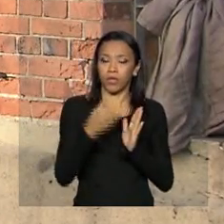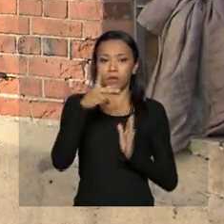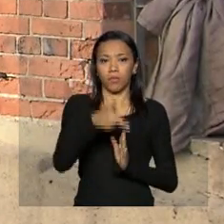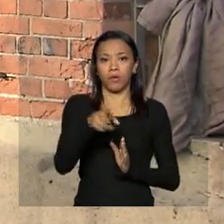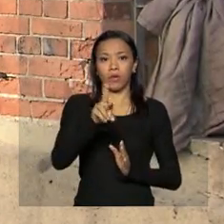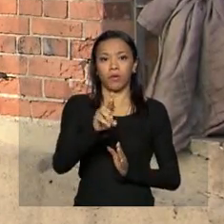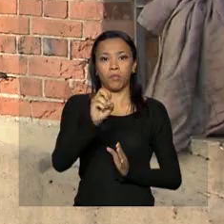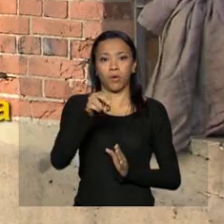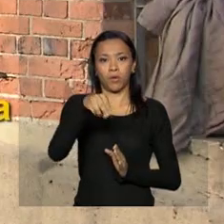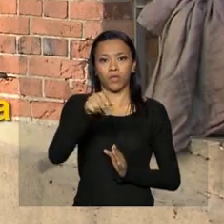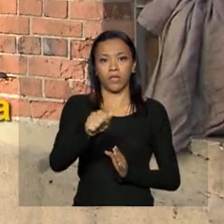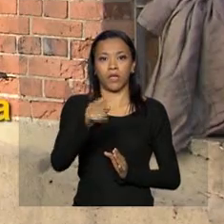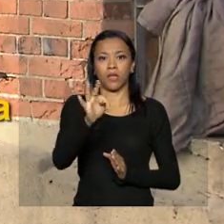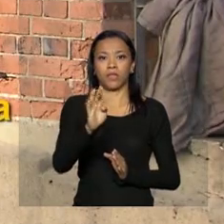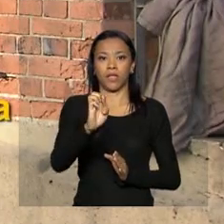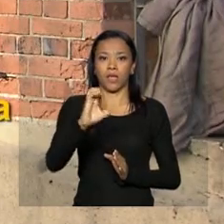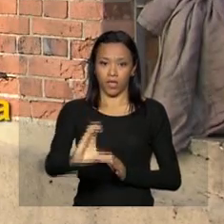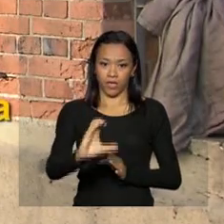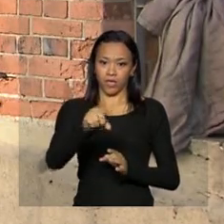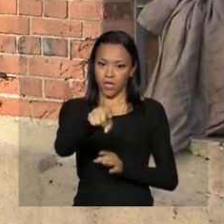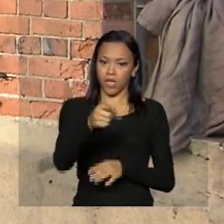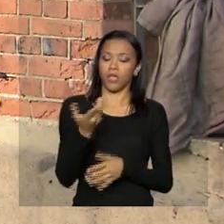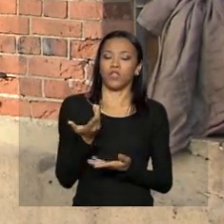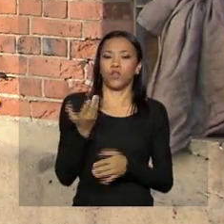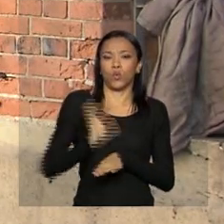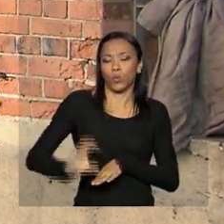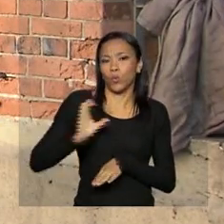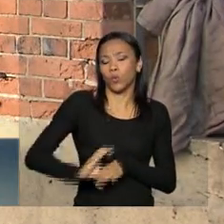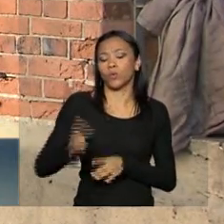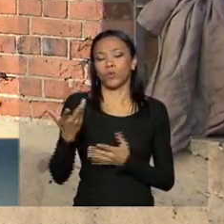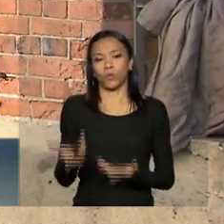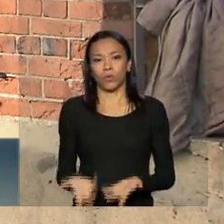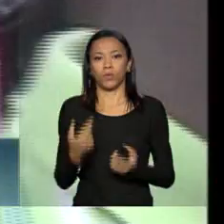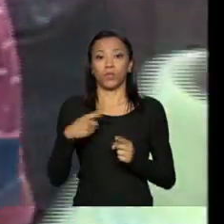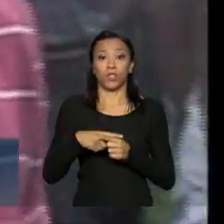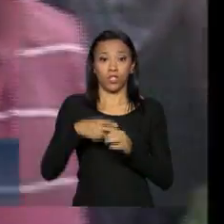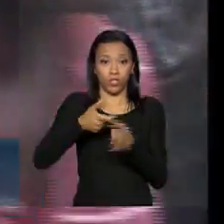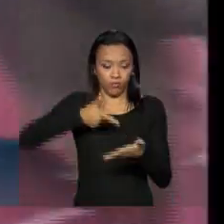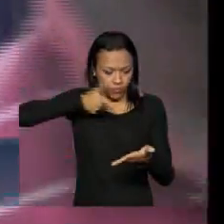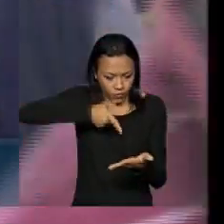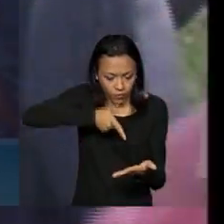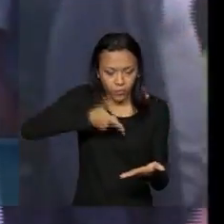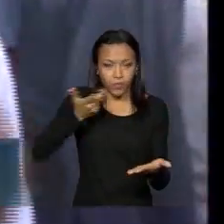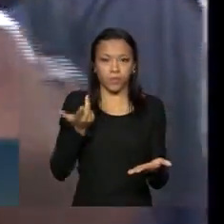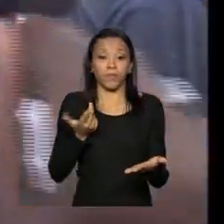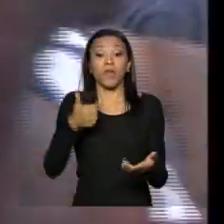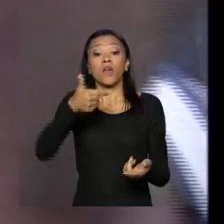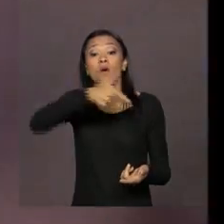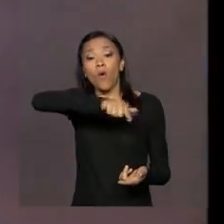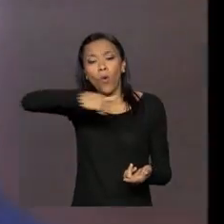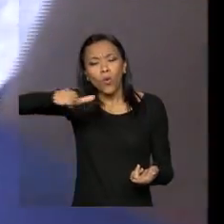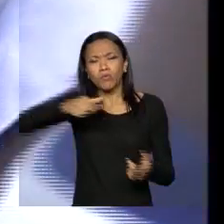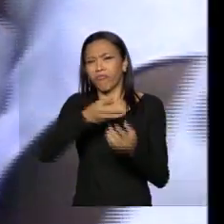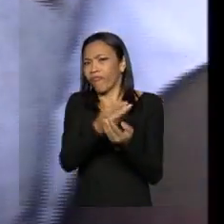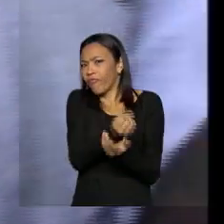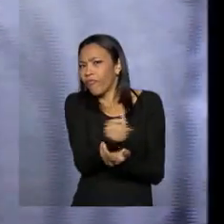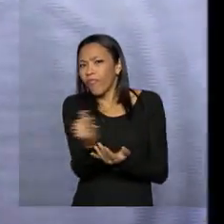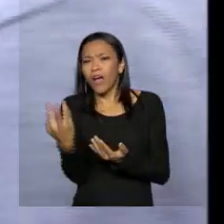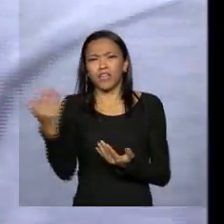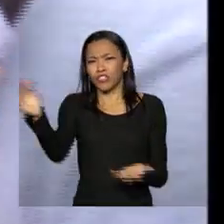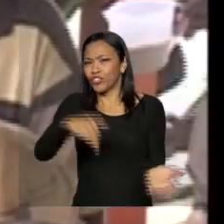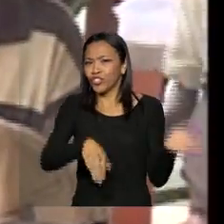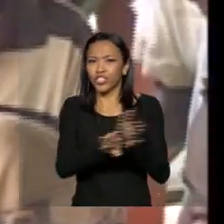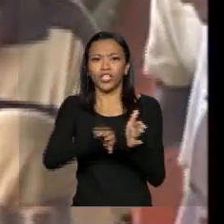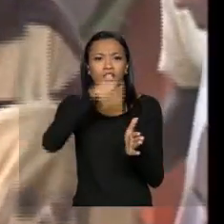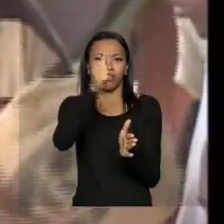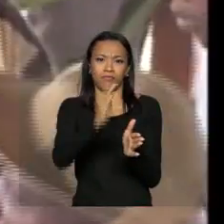Eu fiz curso operador lampiradel, eu fiz curso soldado. Outras dezenas de haitianos chegam todos